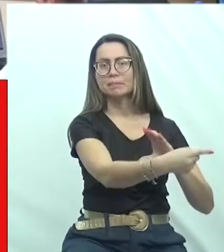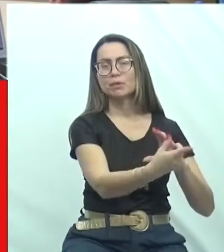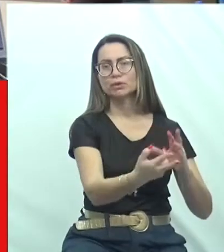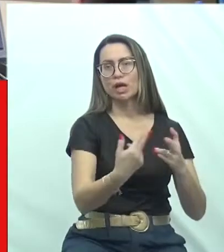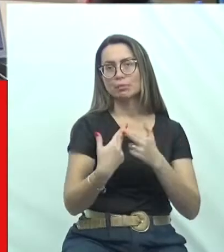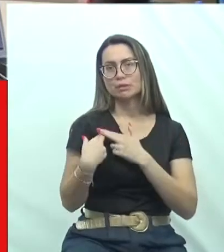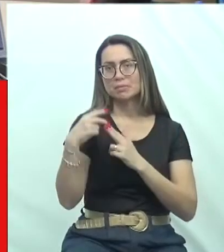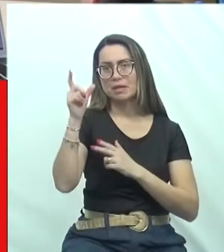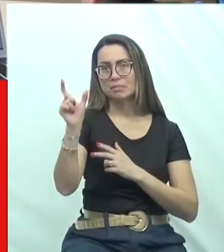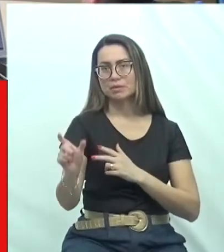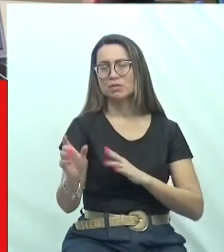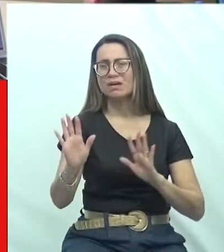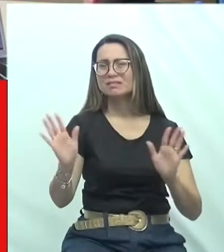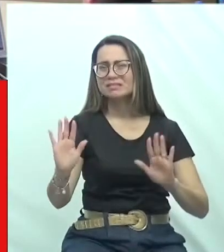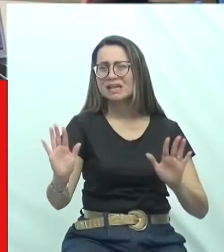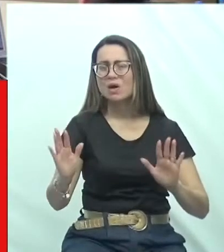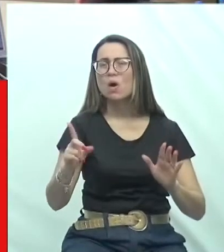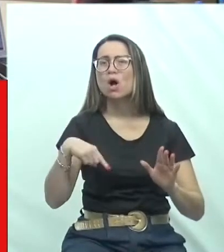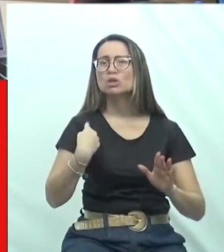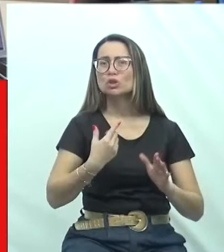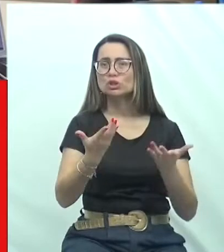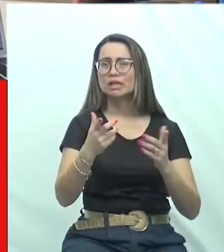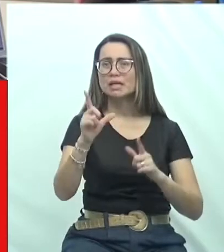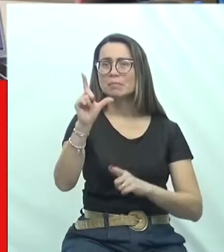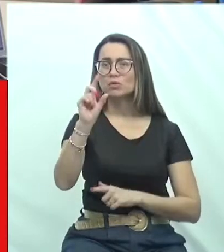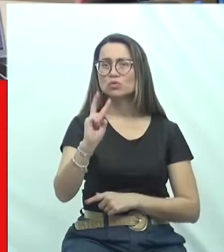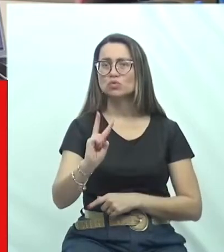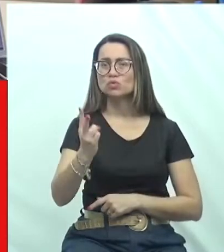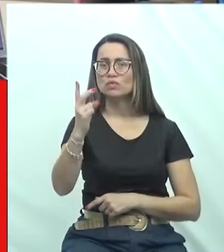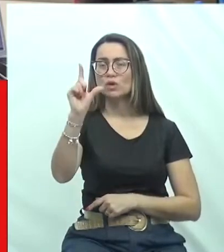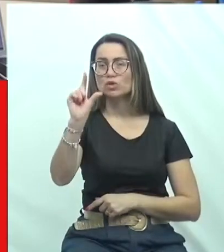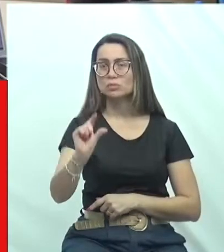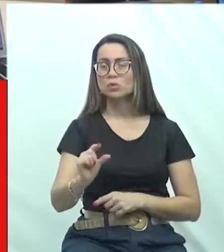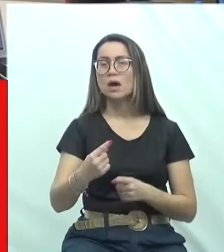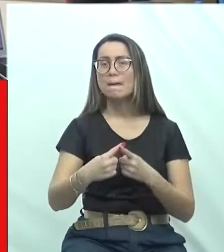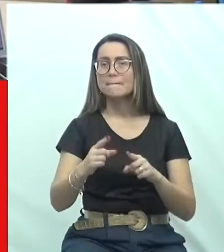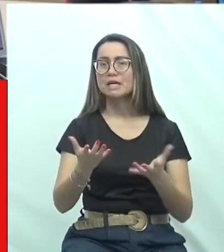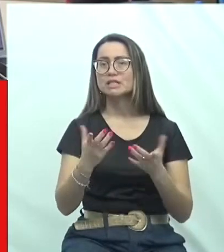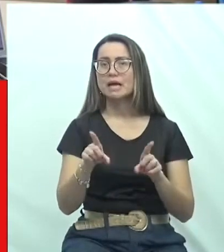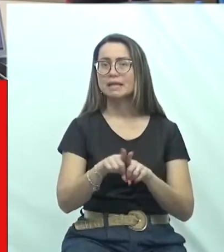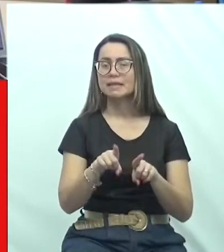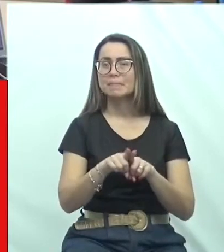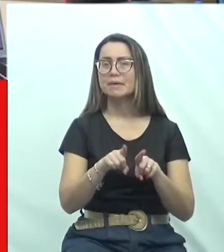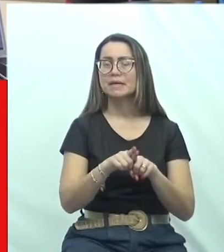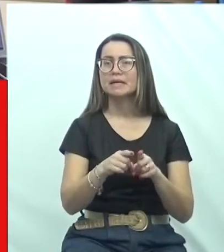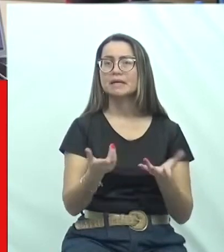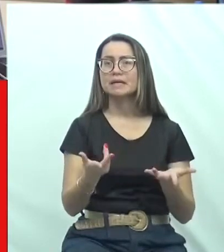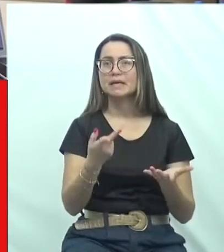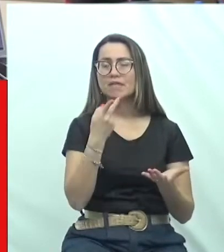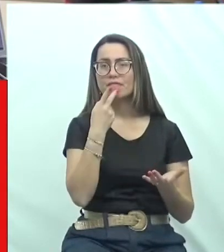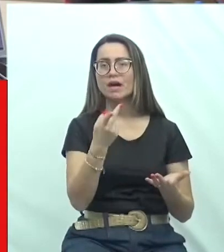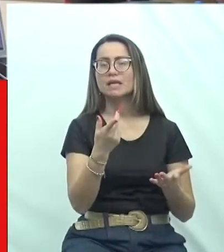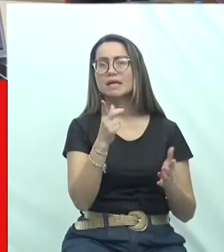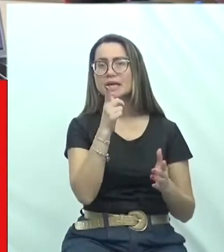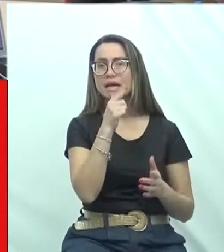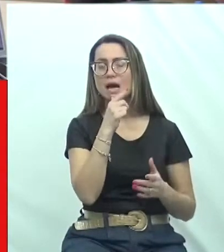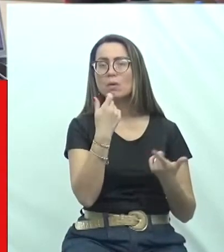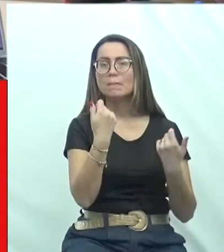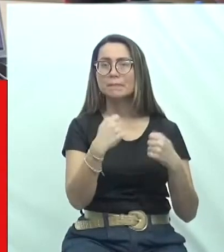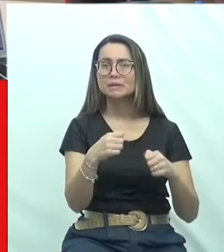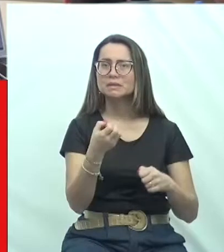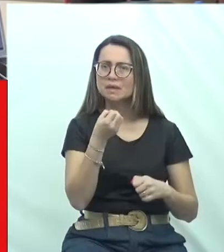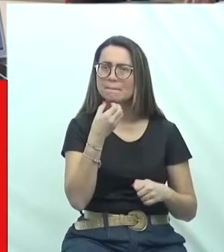diminuição do valor, mas também a gente quer que a água continue com qualidade. A gente tem que elogiar a Casan no sentido de qualidade da água,